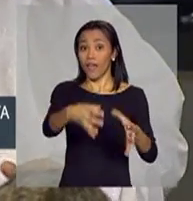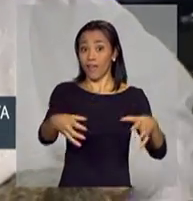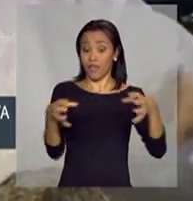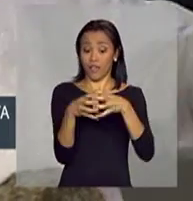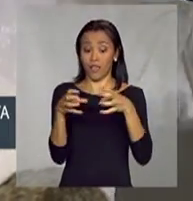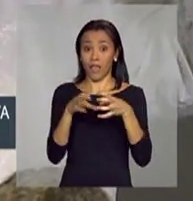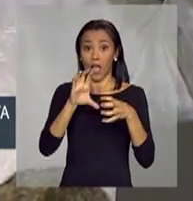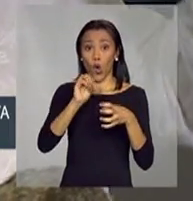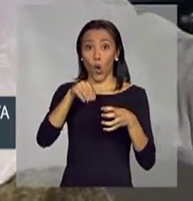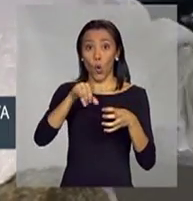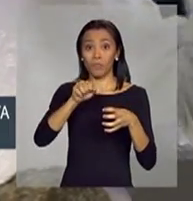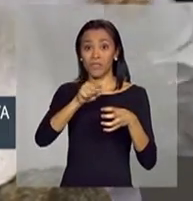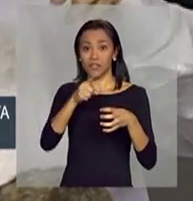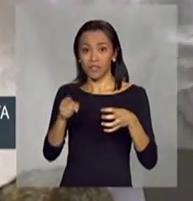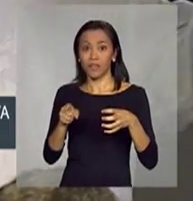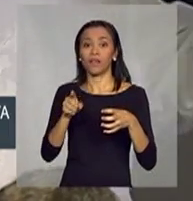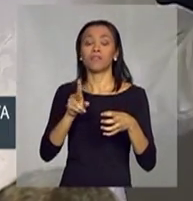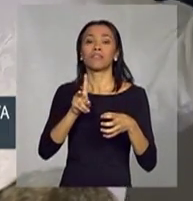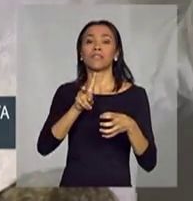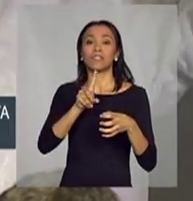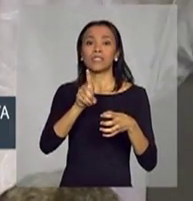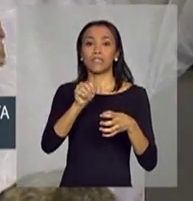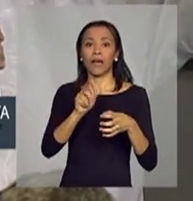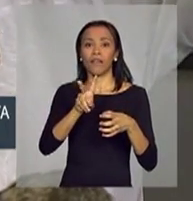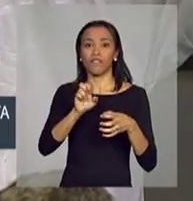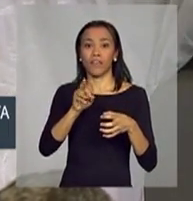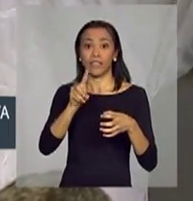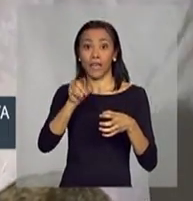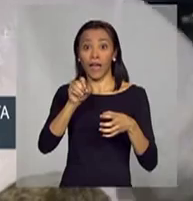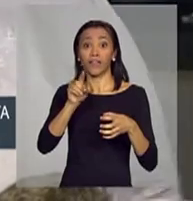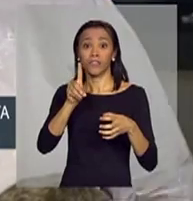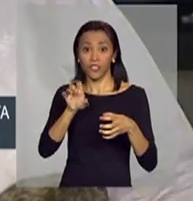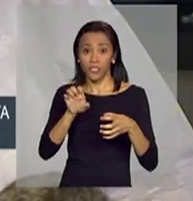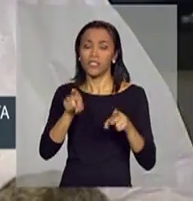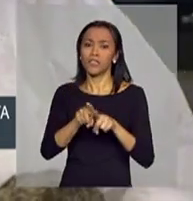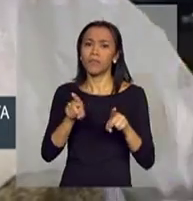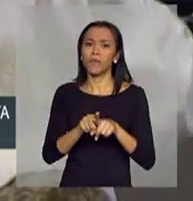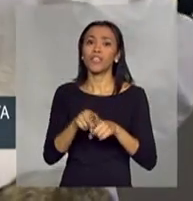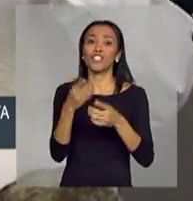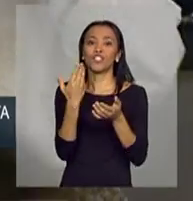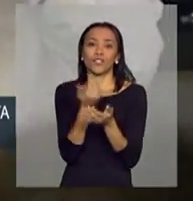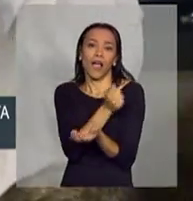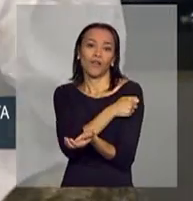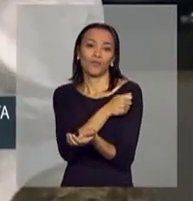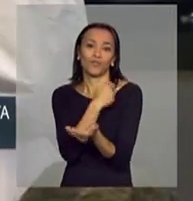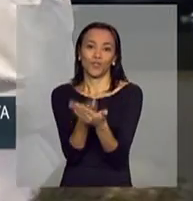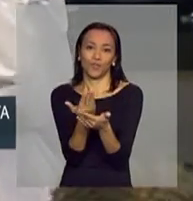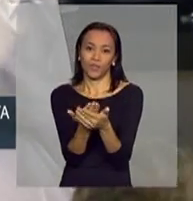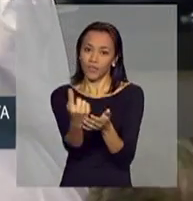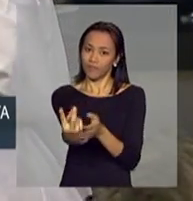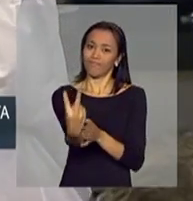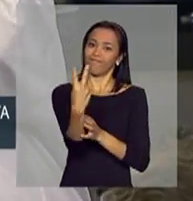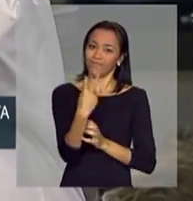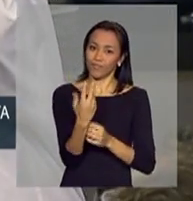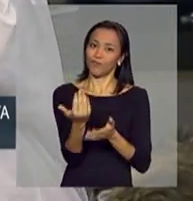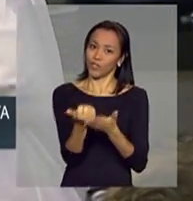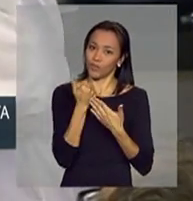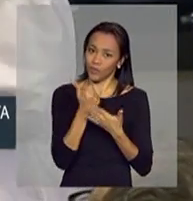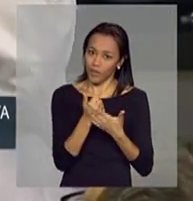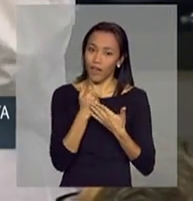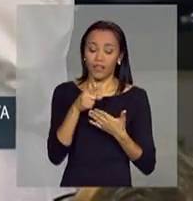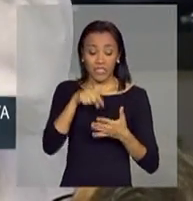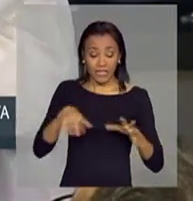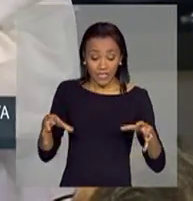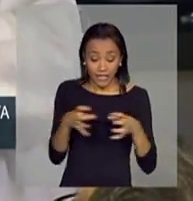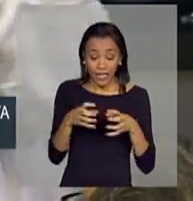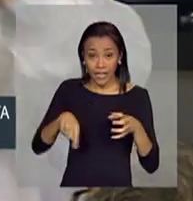Verdade e de estudantes, dois dos quais estão ali. Então, isso é o resultado de um